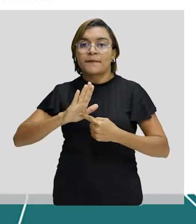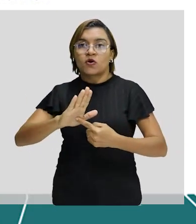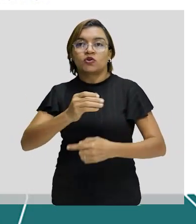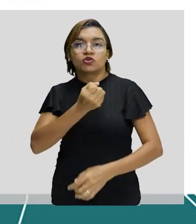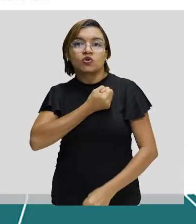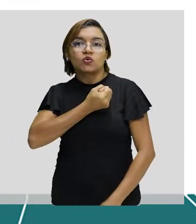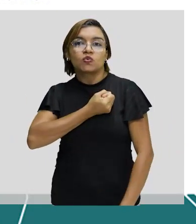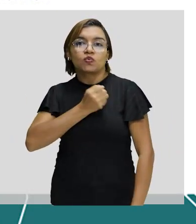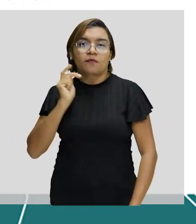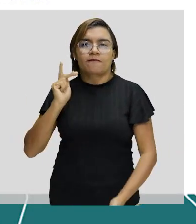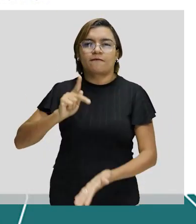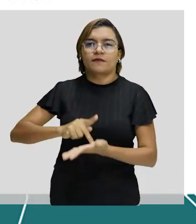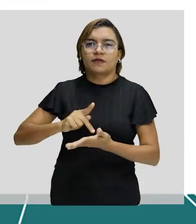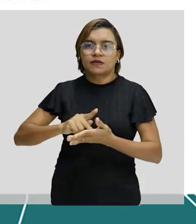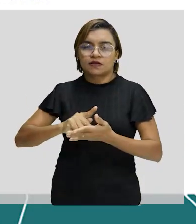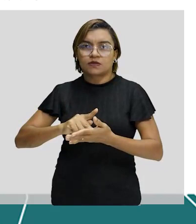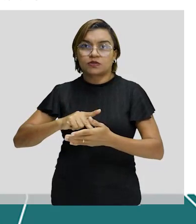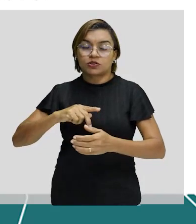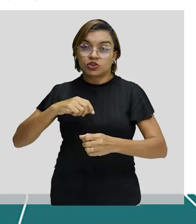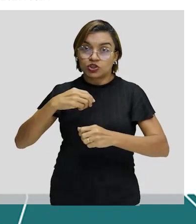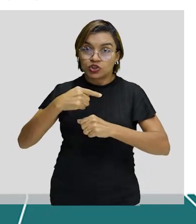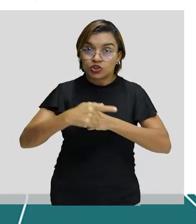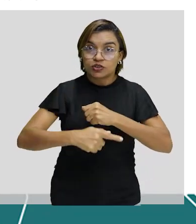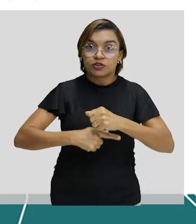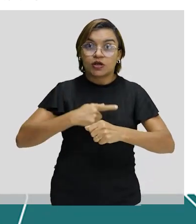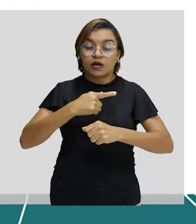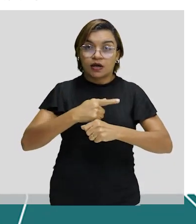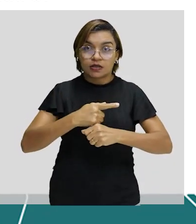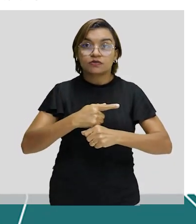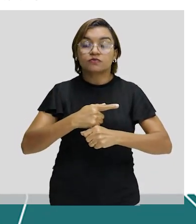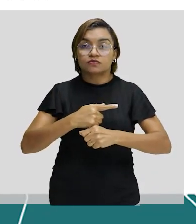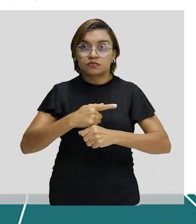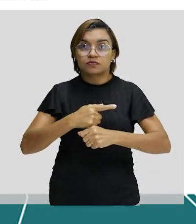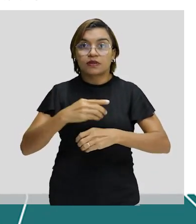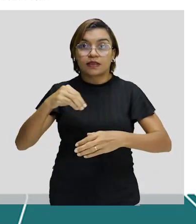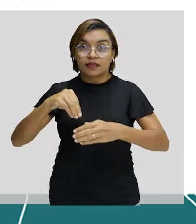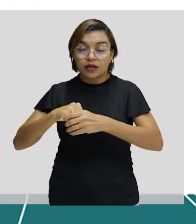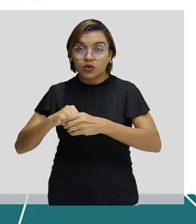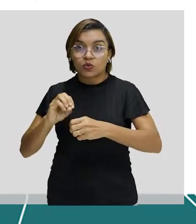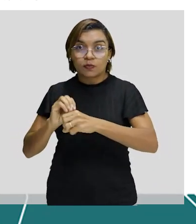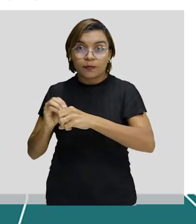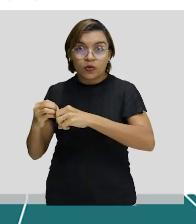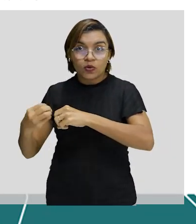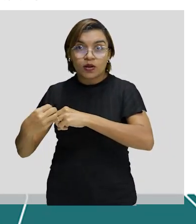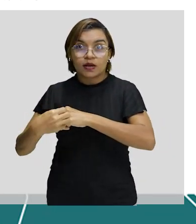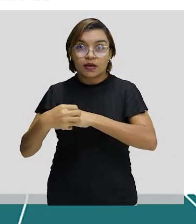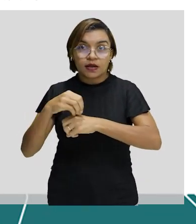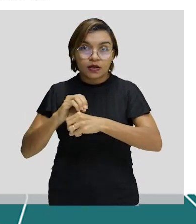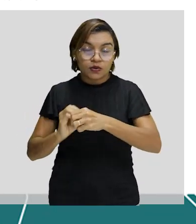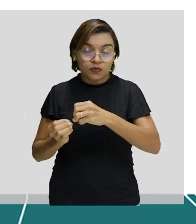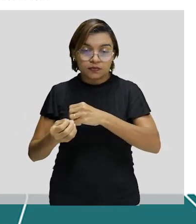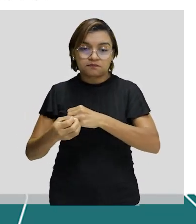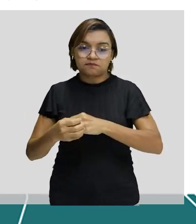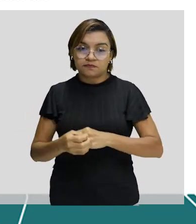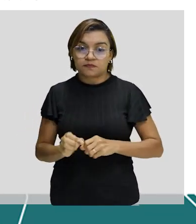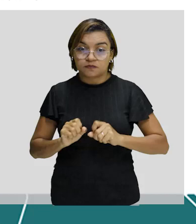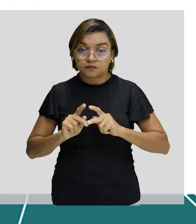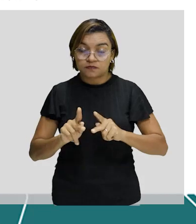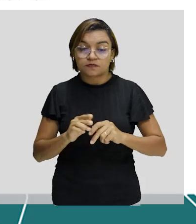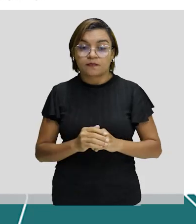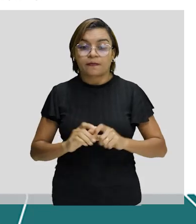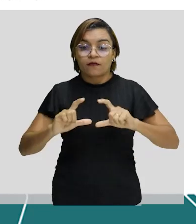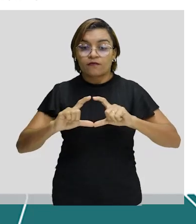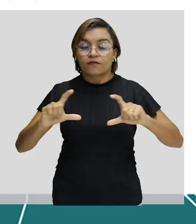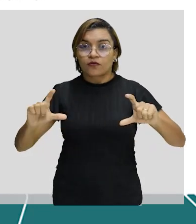de átomos de cada átomo na molécula, certo? De cada átomo na molécula. A